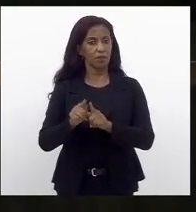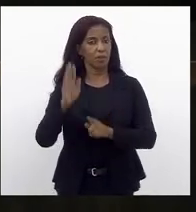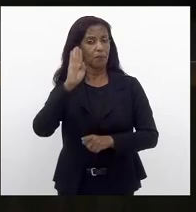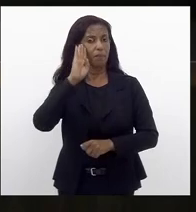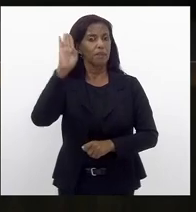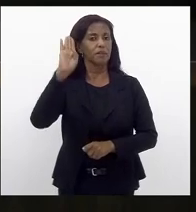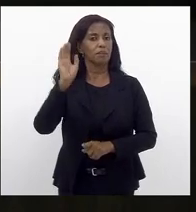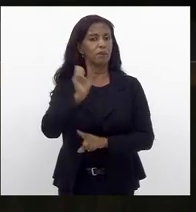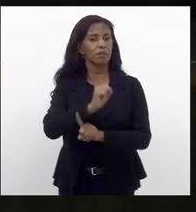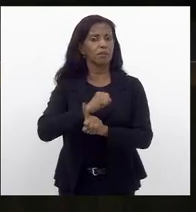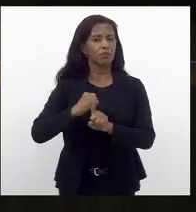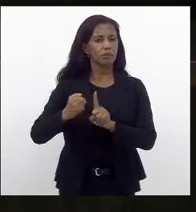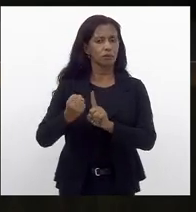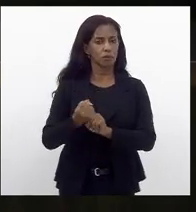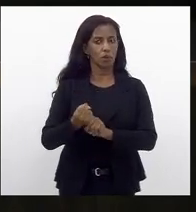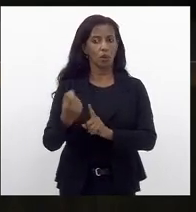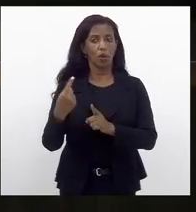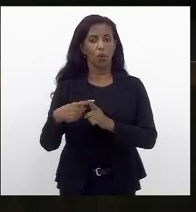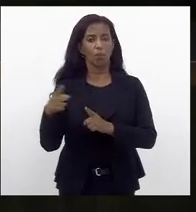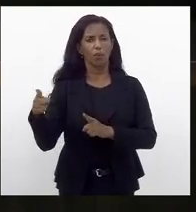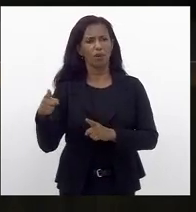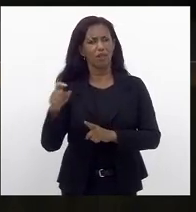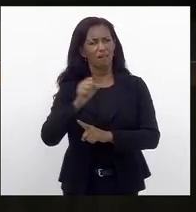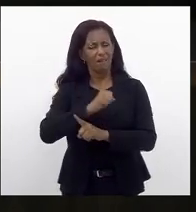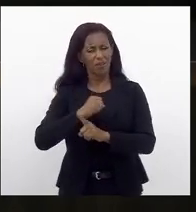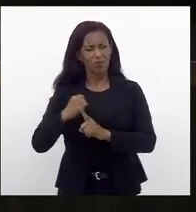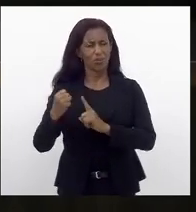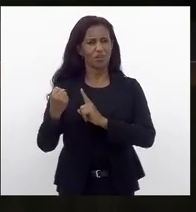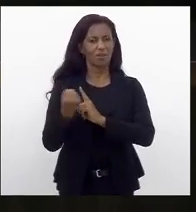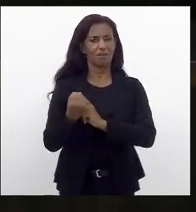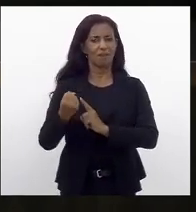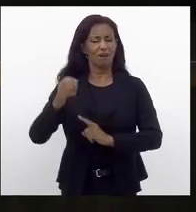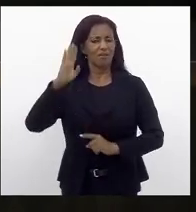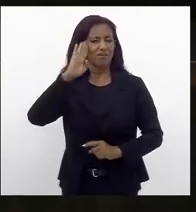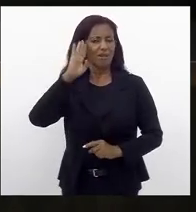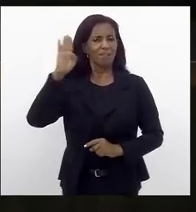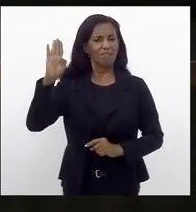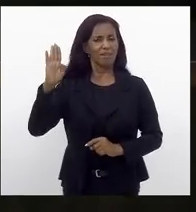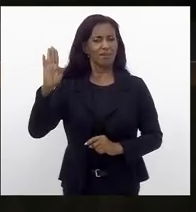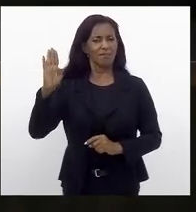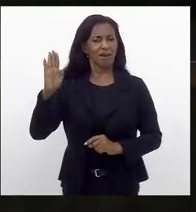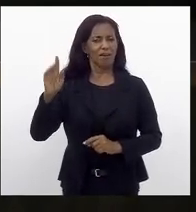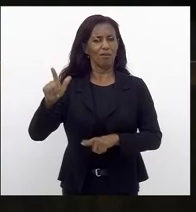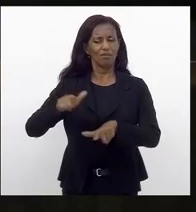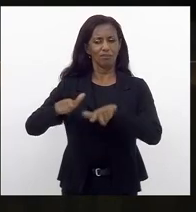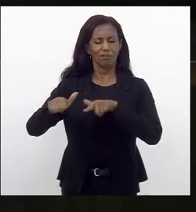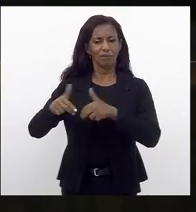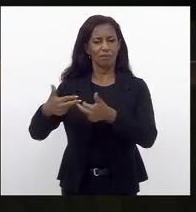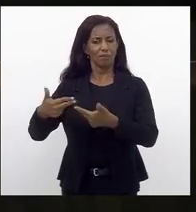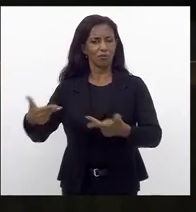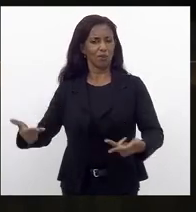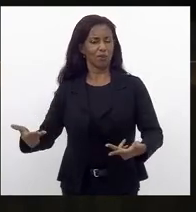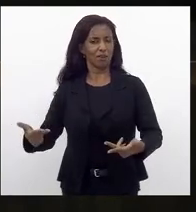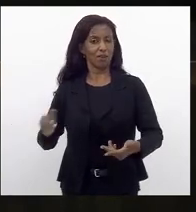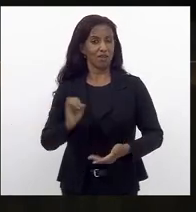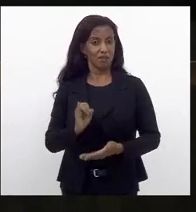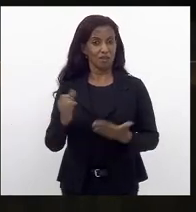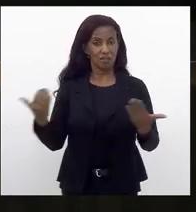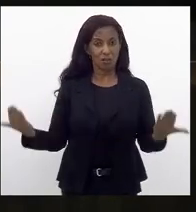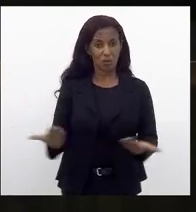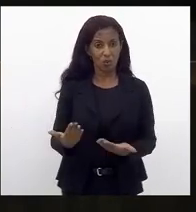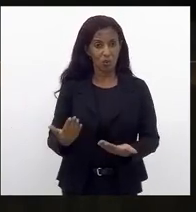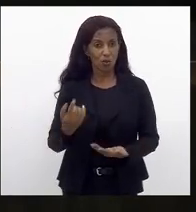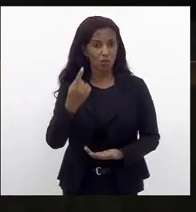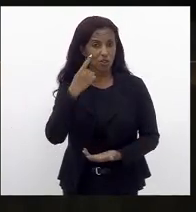sociedade porque a sociedade é a principal beneficiária de um serviço público de qualidade se hoje meus amigos não